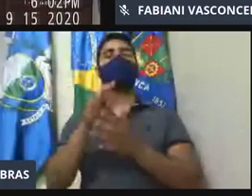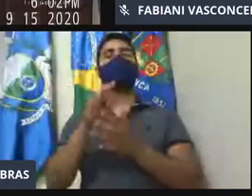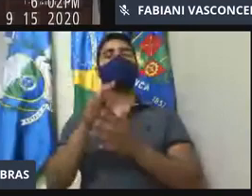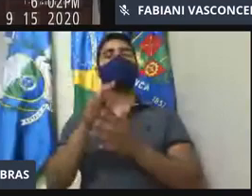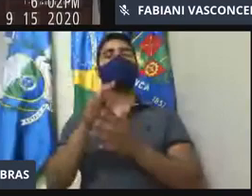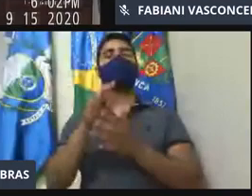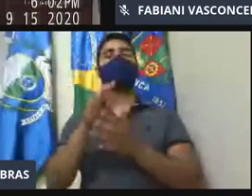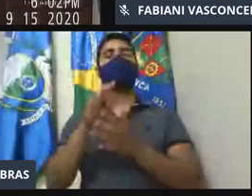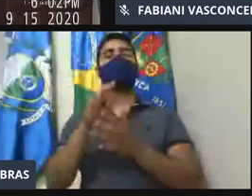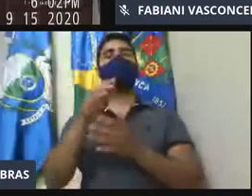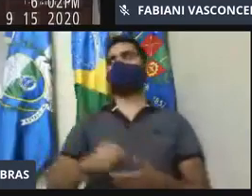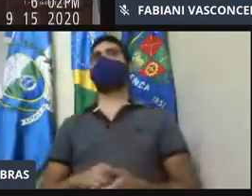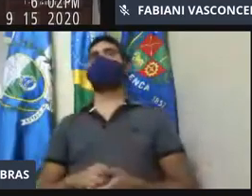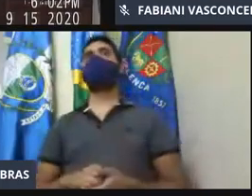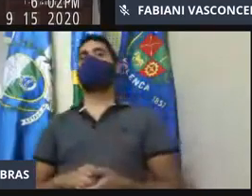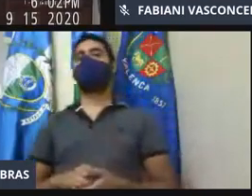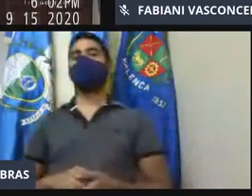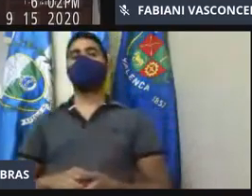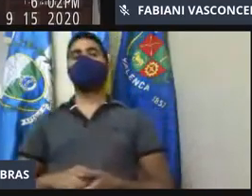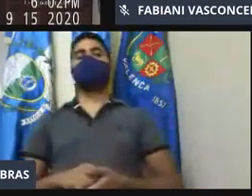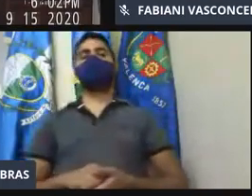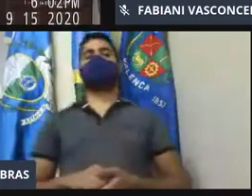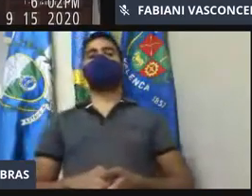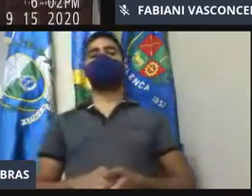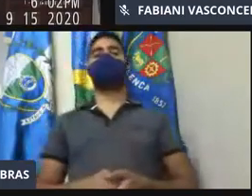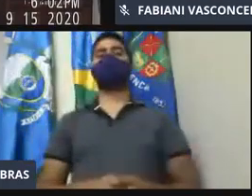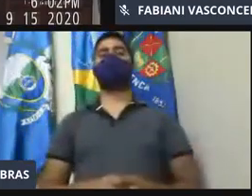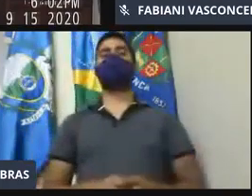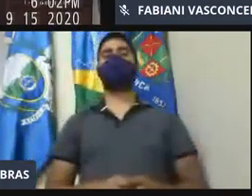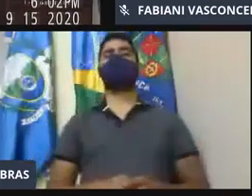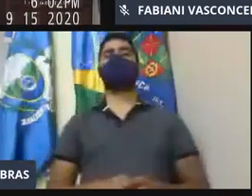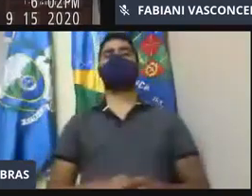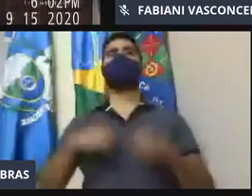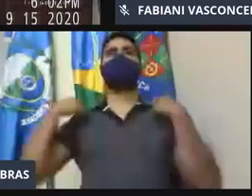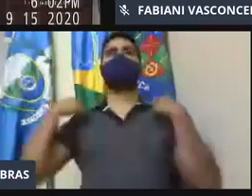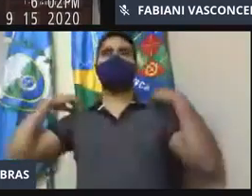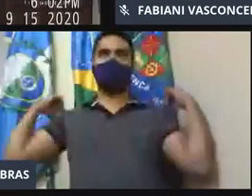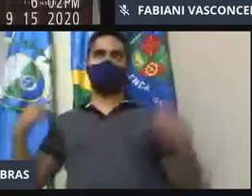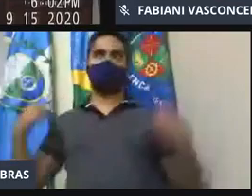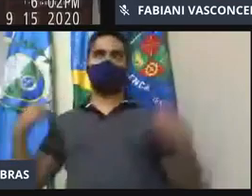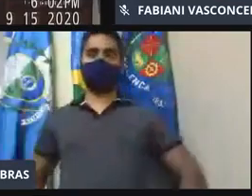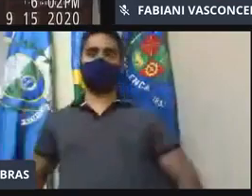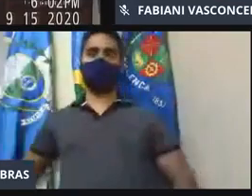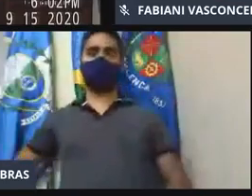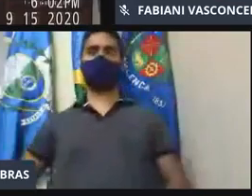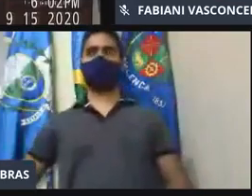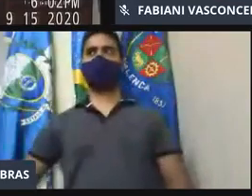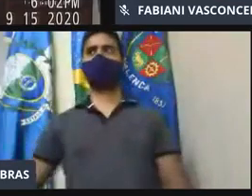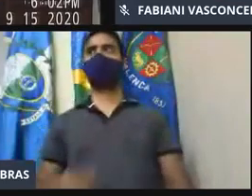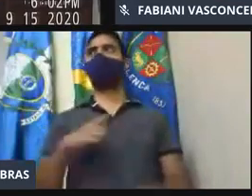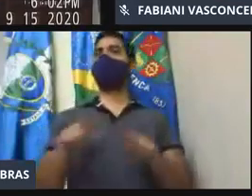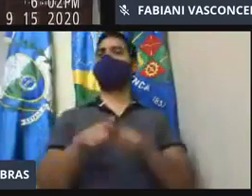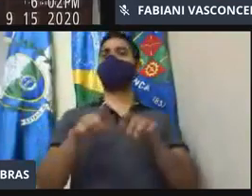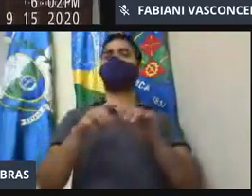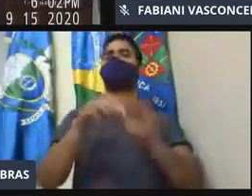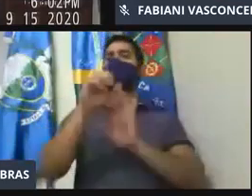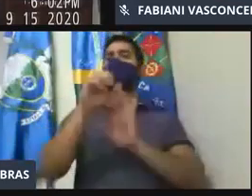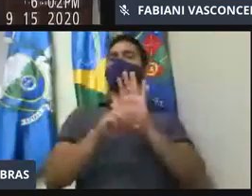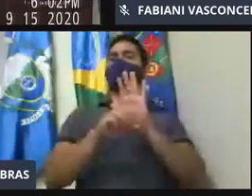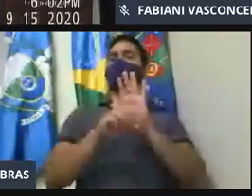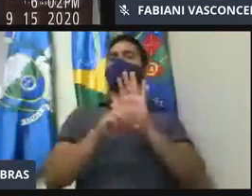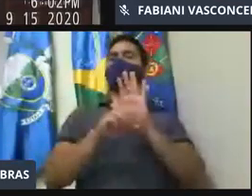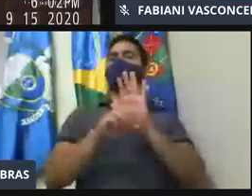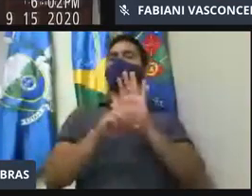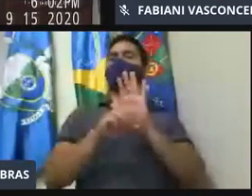Tem aqui um ofício, um informativo da Maia Ambiental. É com grande satisfação